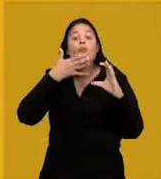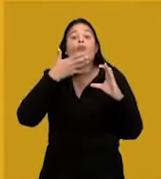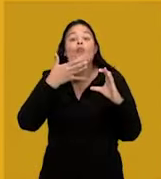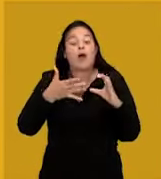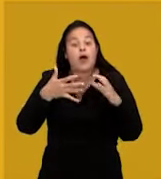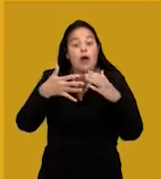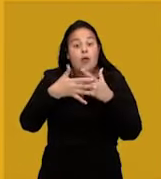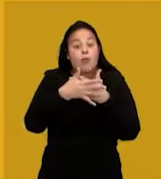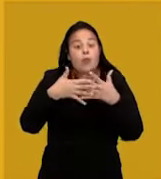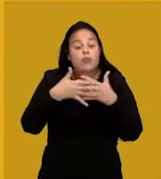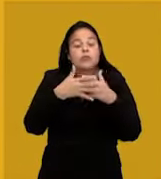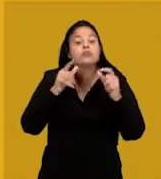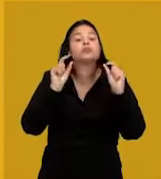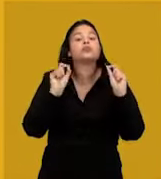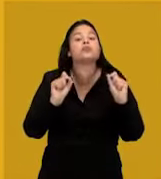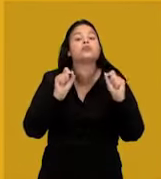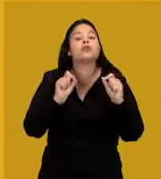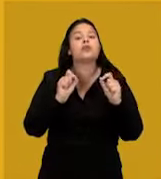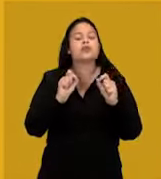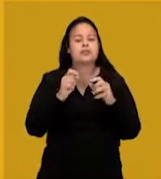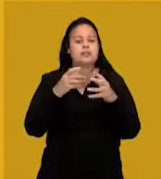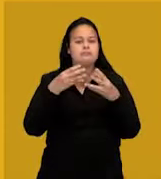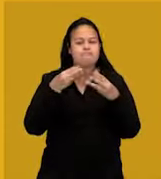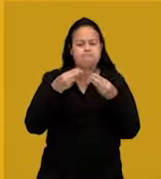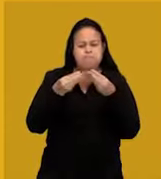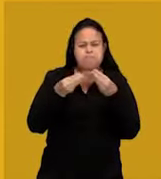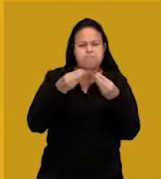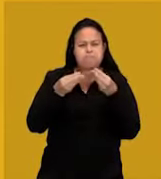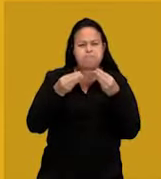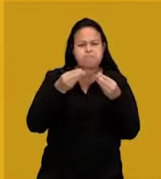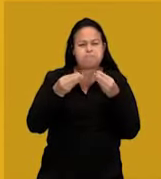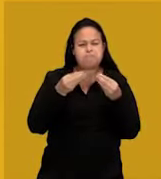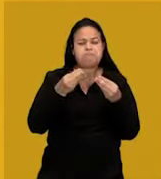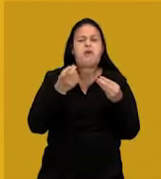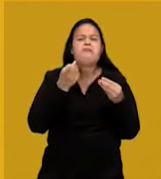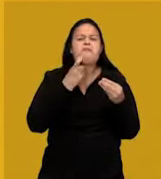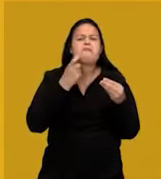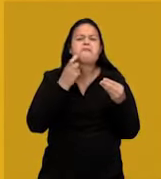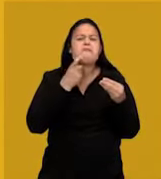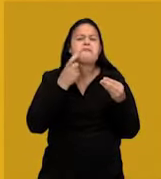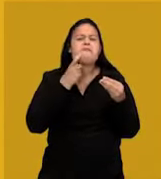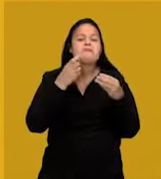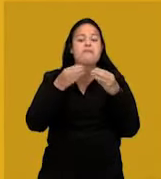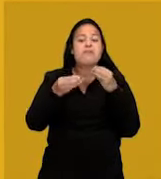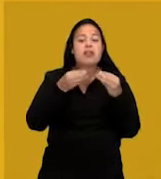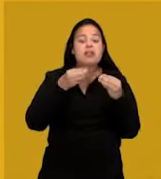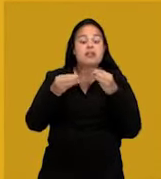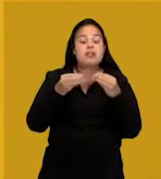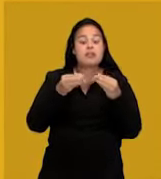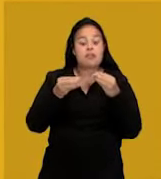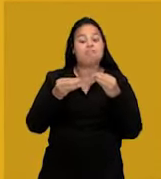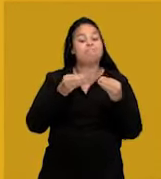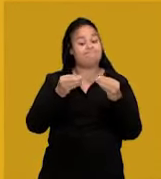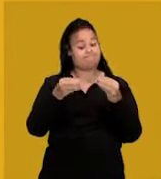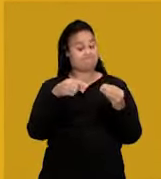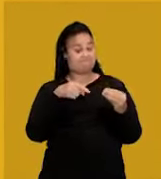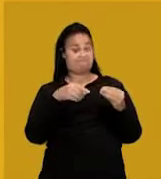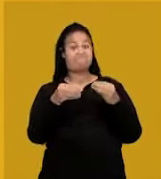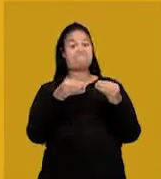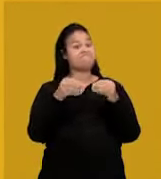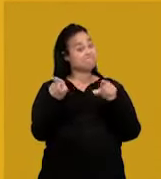de consistência firme, contudo, ele é um tecido flexível.